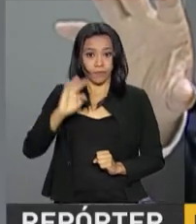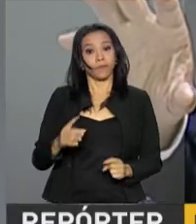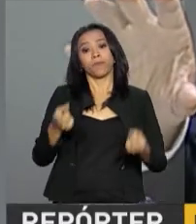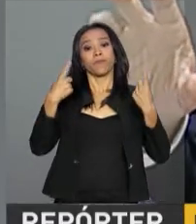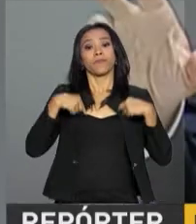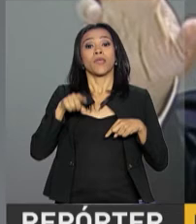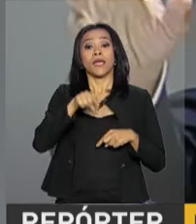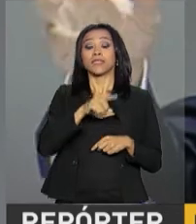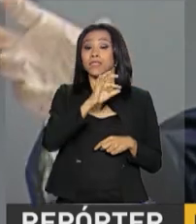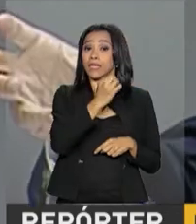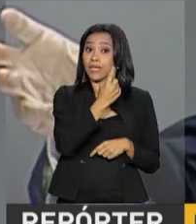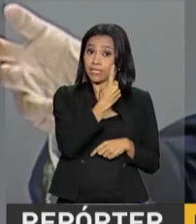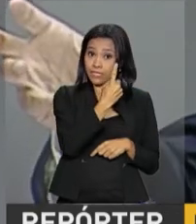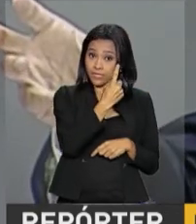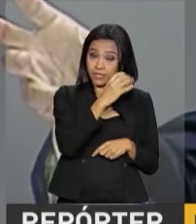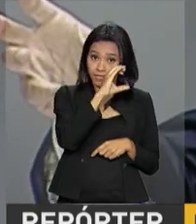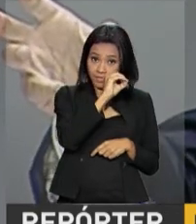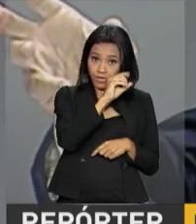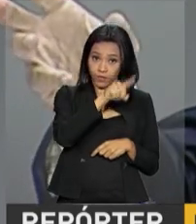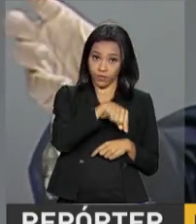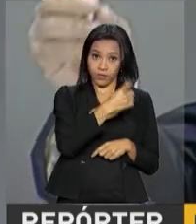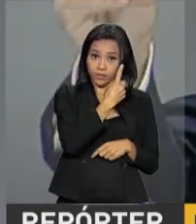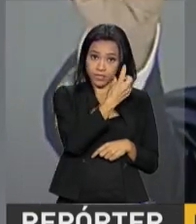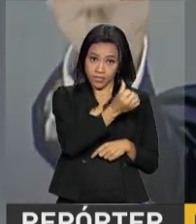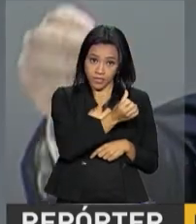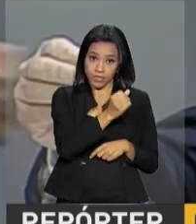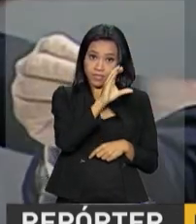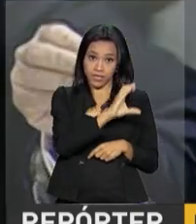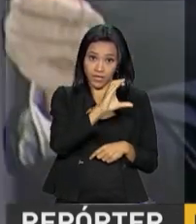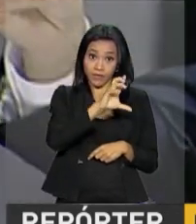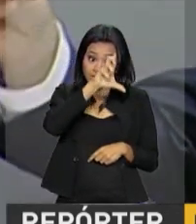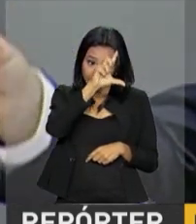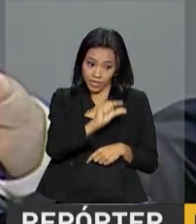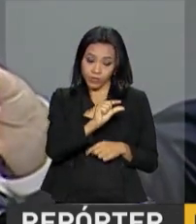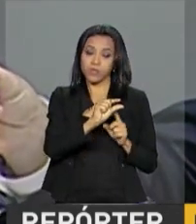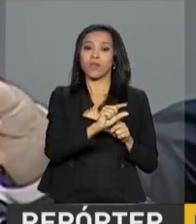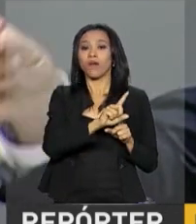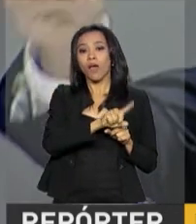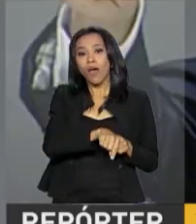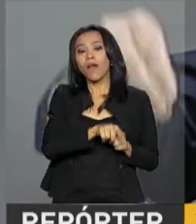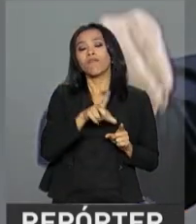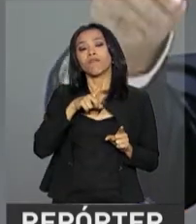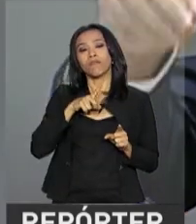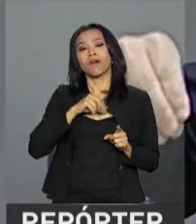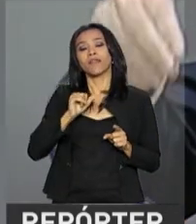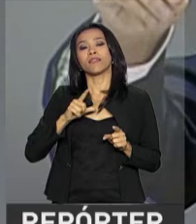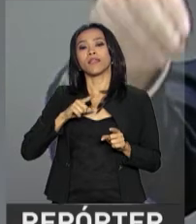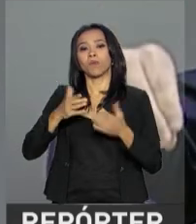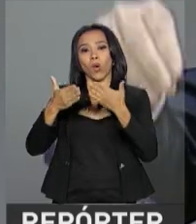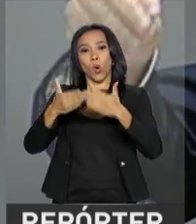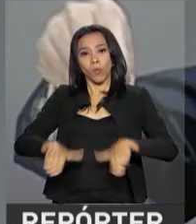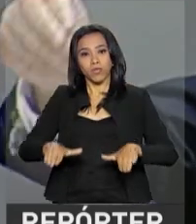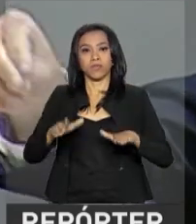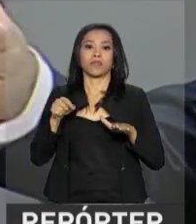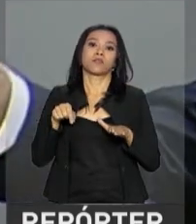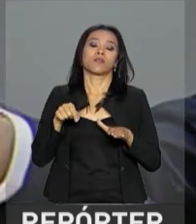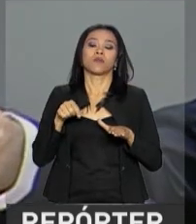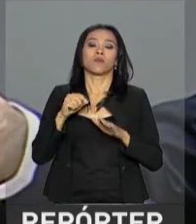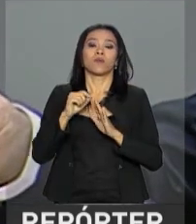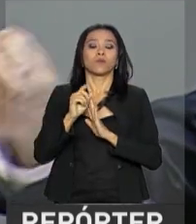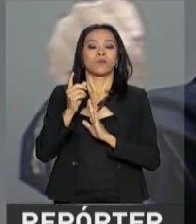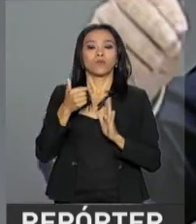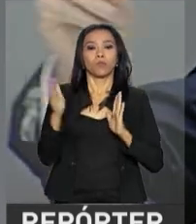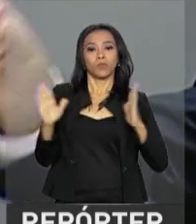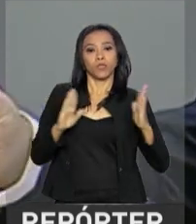centavos ela é neutra do ponto de vista fiscal porque terá a compensação no exercício financeiro de 2008